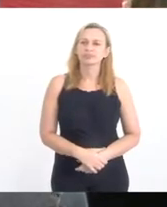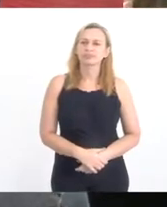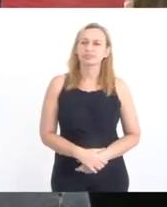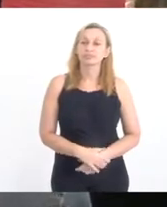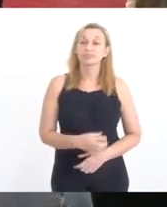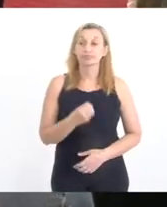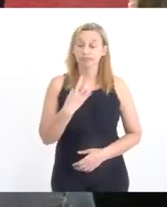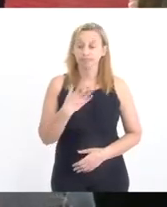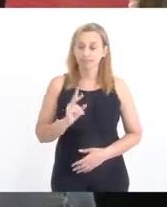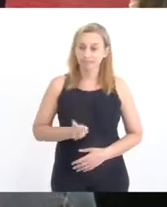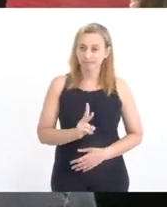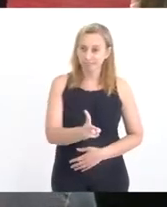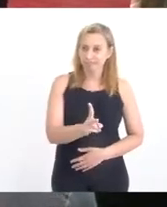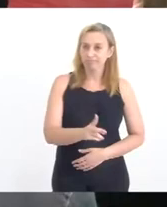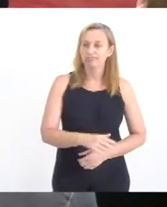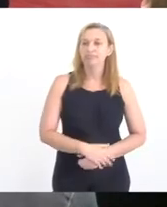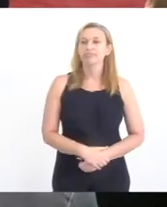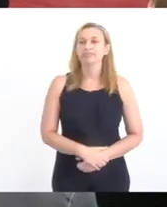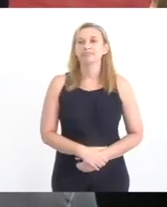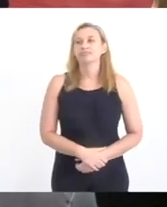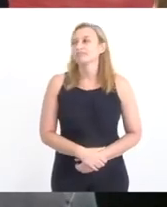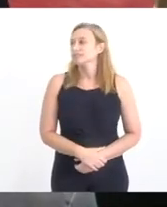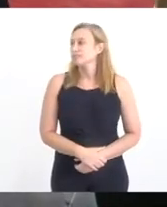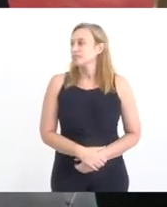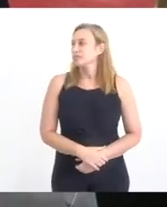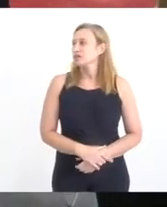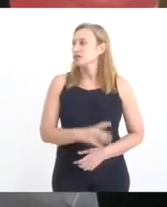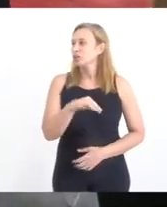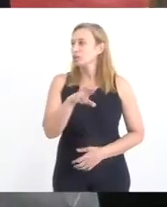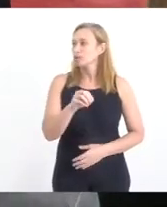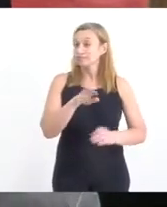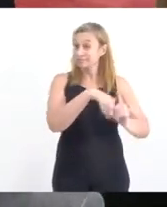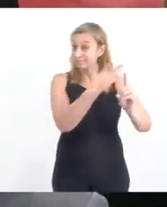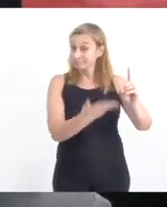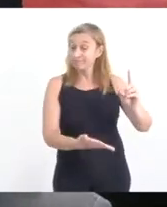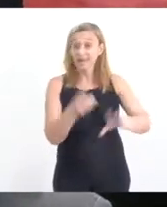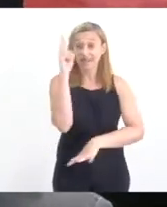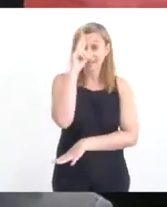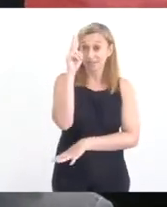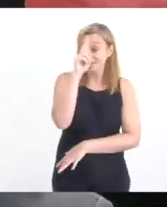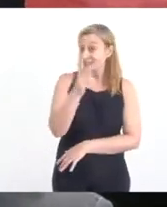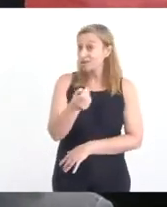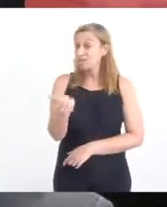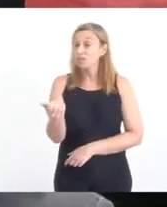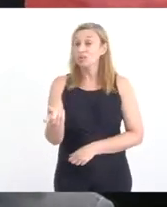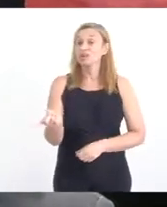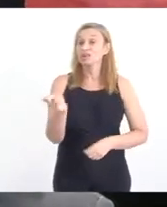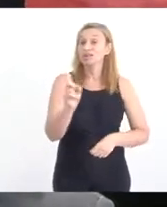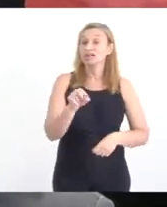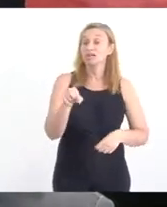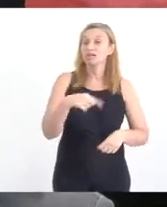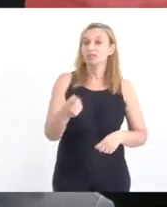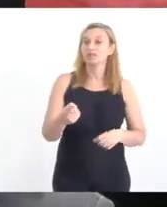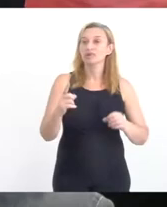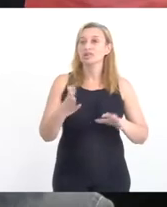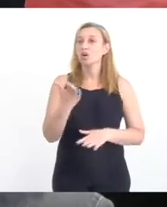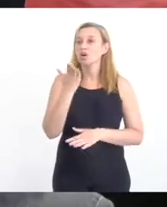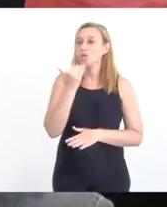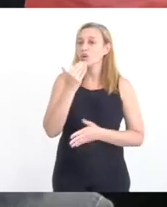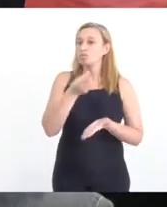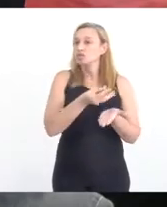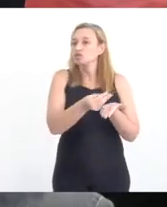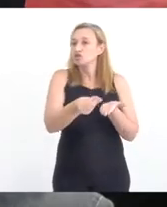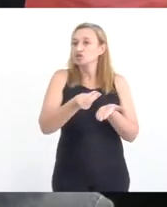é bom gente dando continuidade no nosso bloco de homenagens Lembrando que daqui a pouco após o evento vai ter o almoço